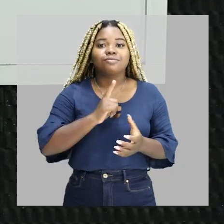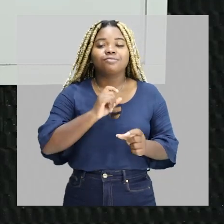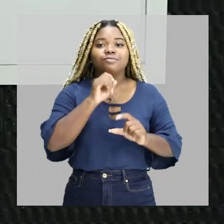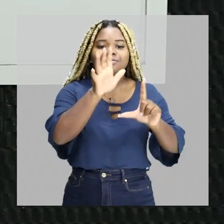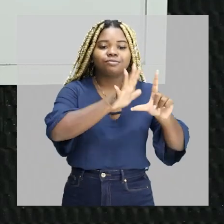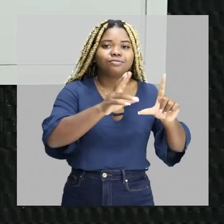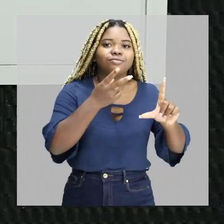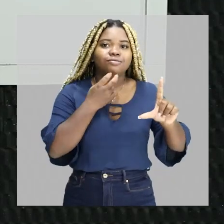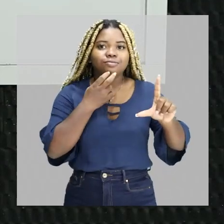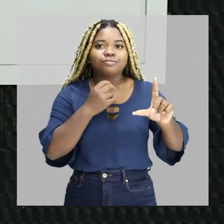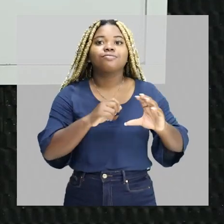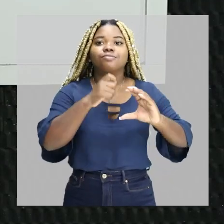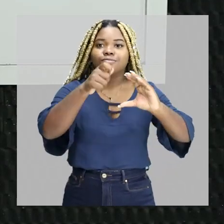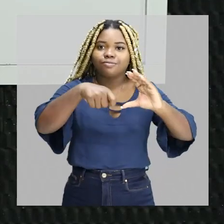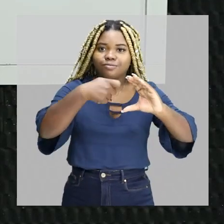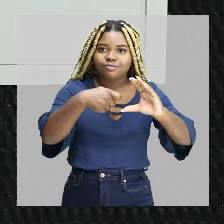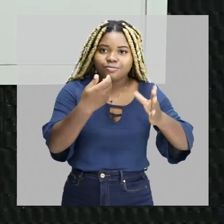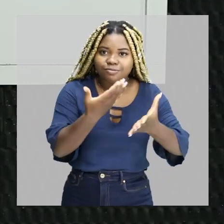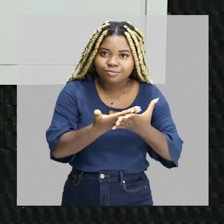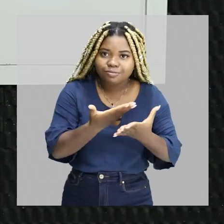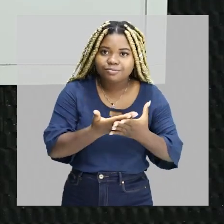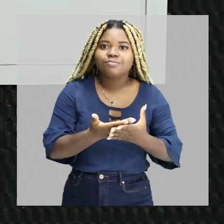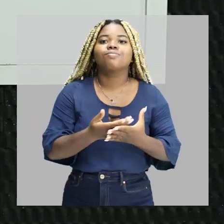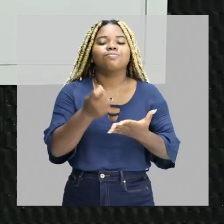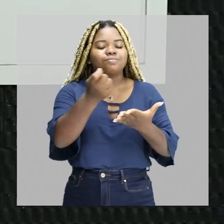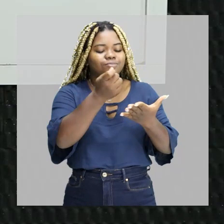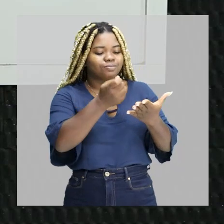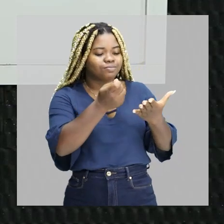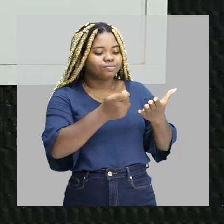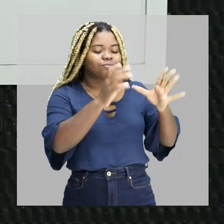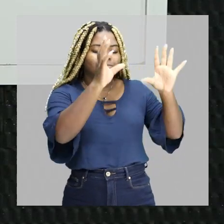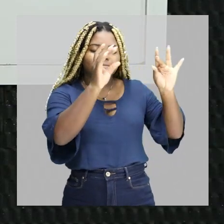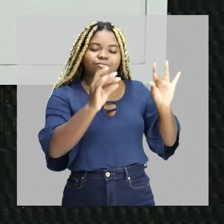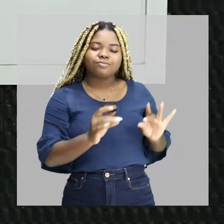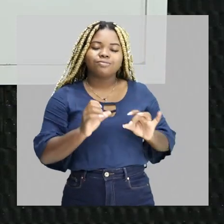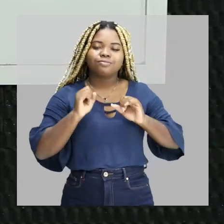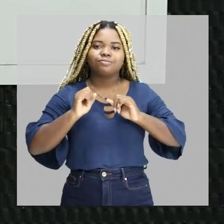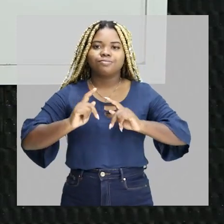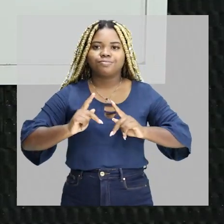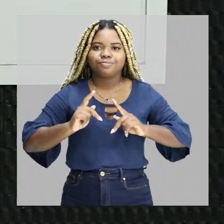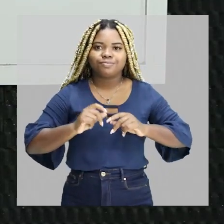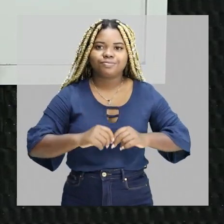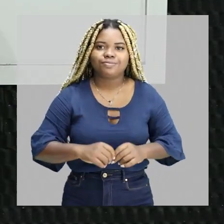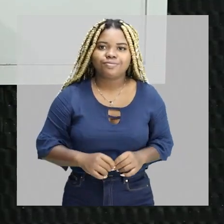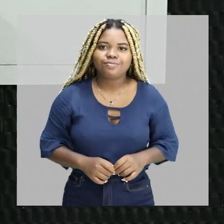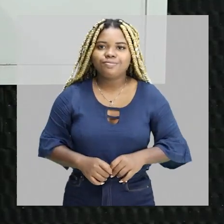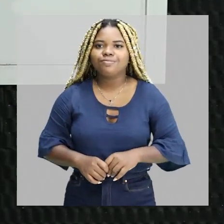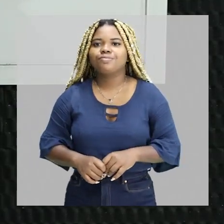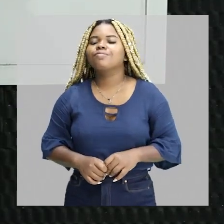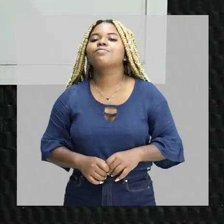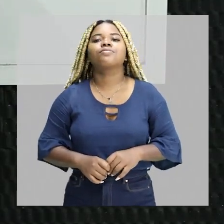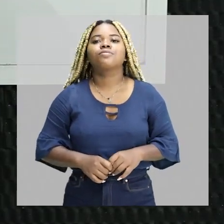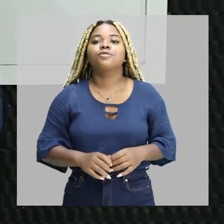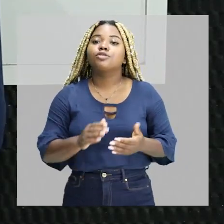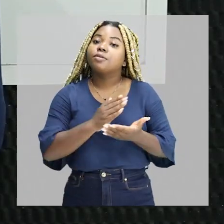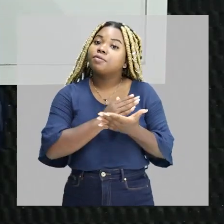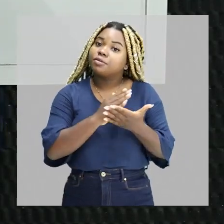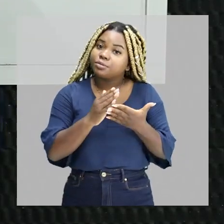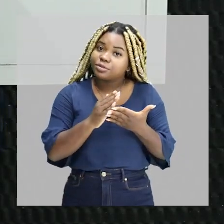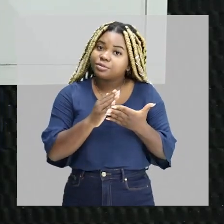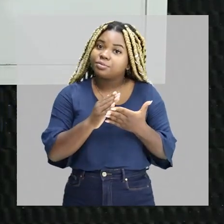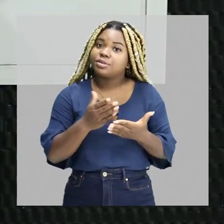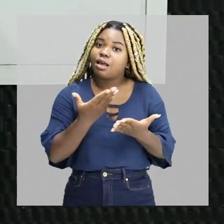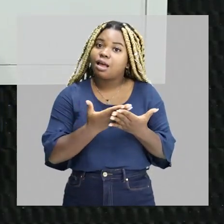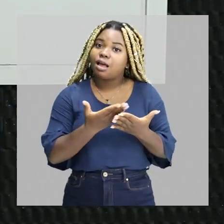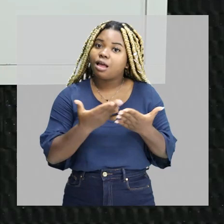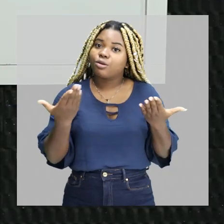você vai fazer essas anotações direitinho, certo? E com certeza suas dúvidas serão sanadas, tá certo? Então vamos aqui para nossa aula de